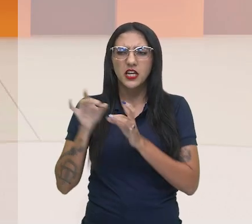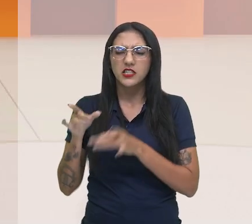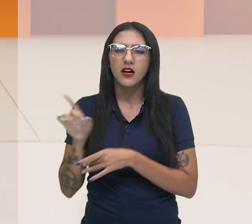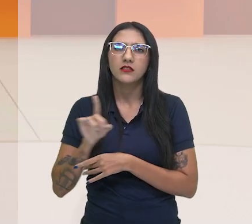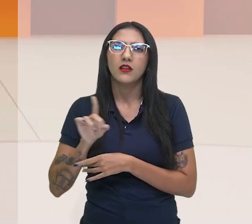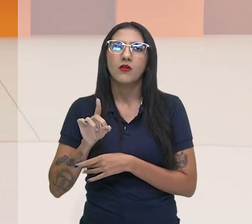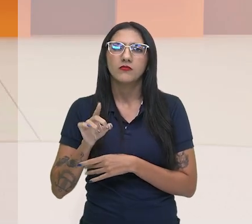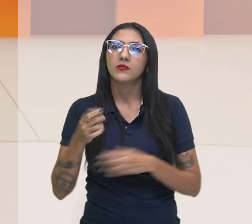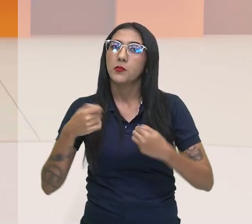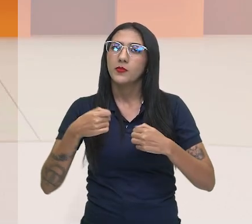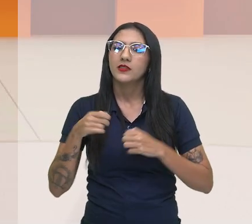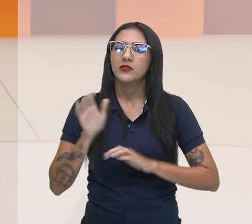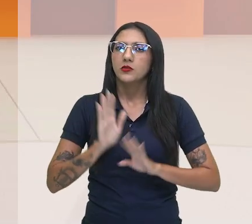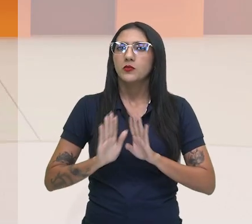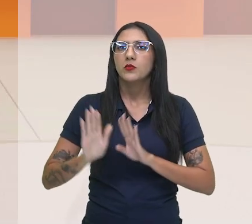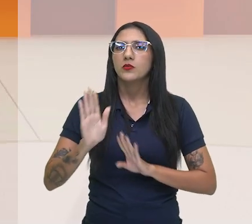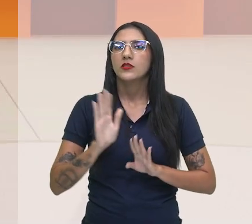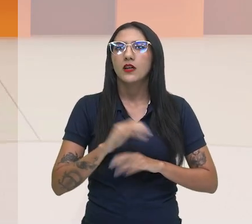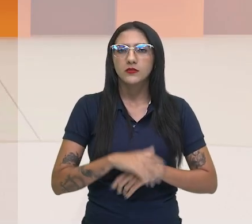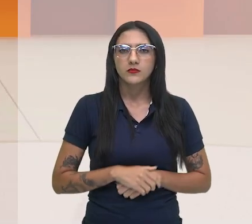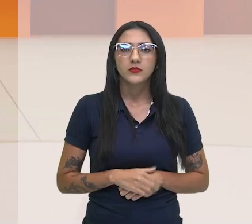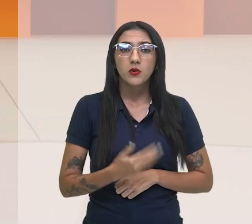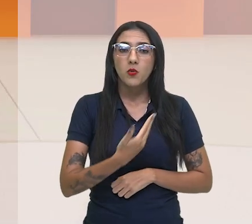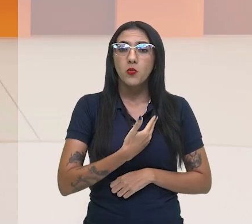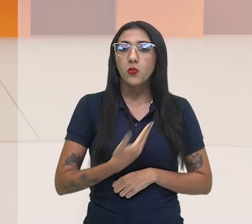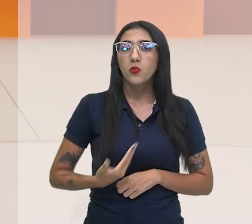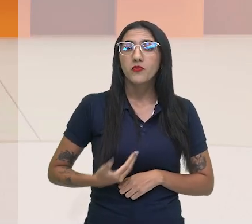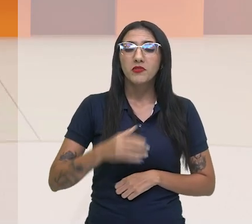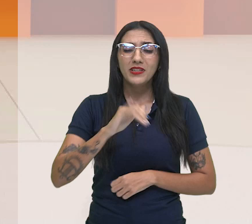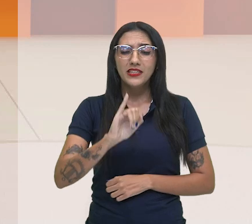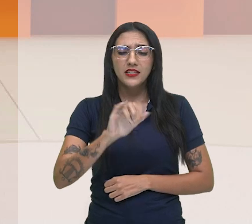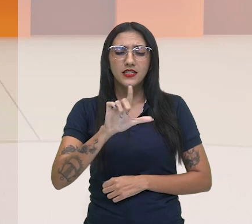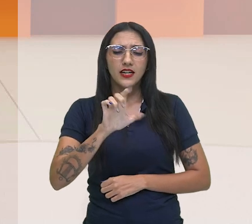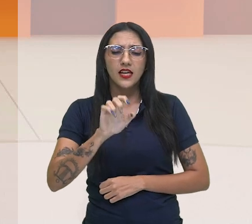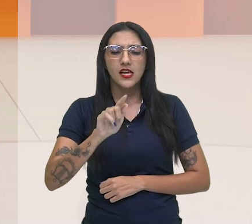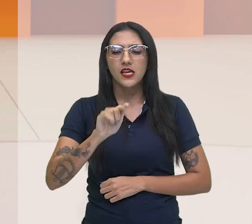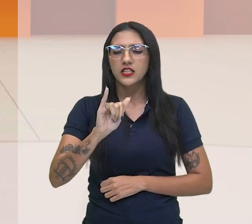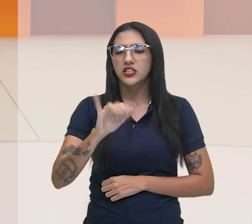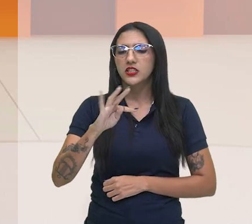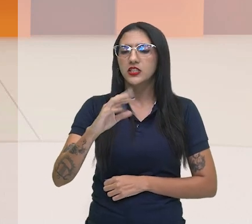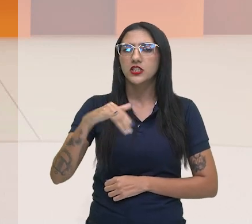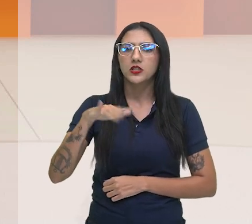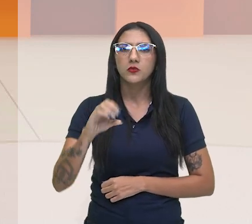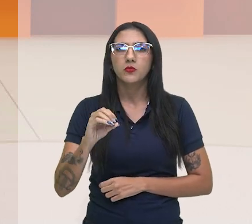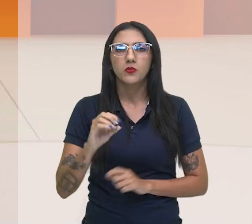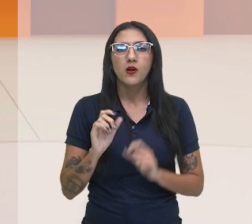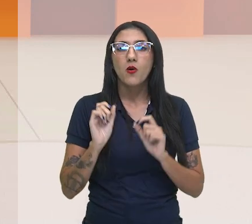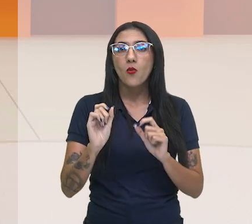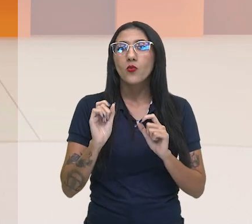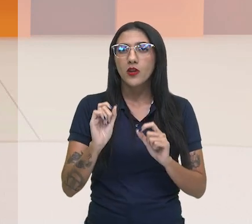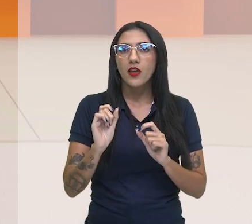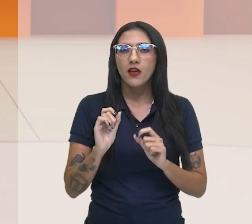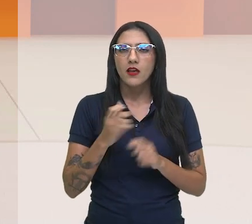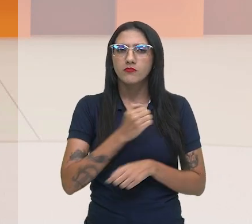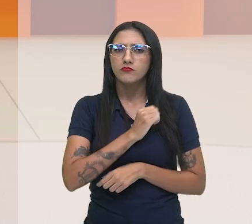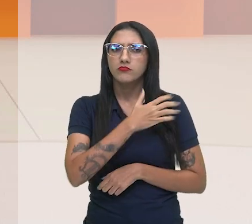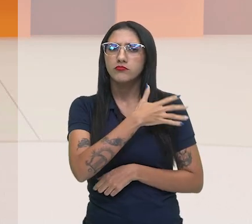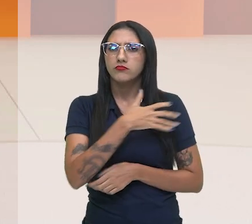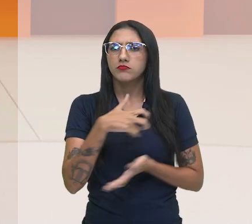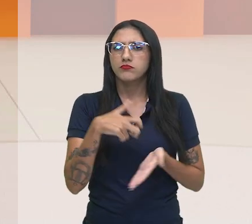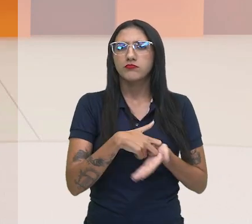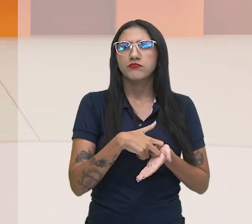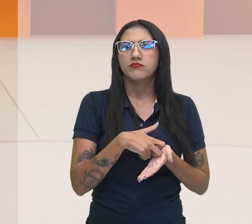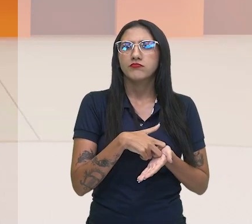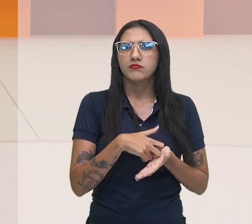muito cuidado com isso daí. Um governo ilegítimo, por exemplo, é chamado de ditadura. Por que